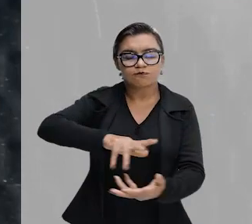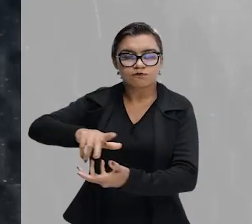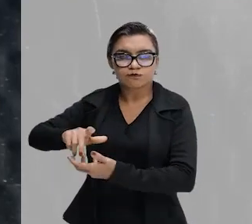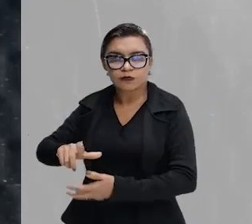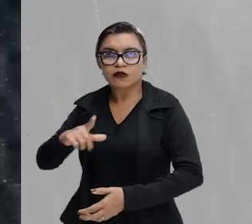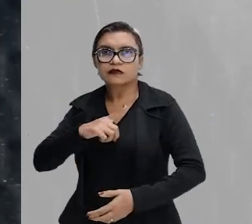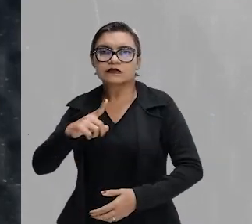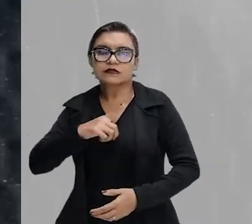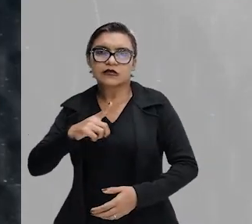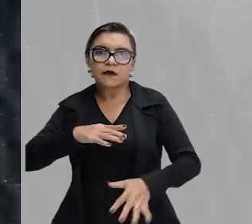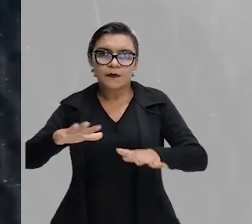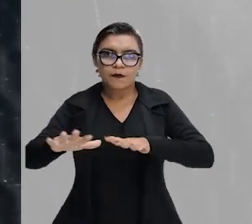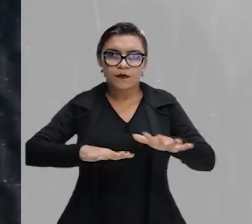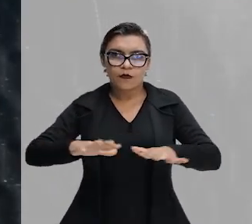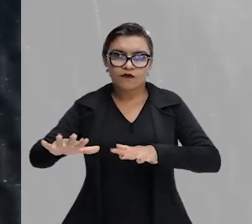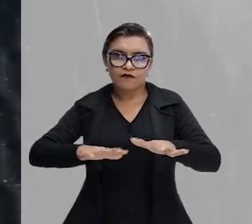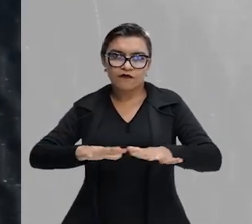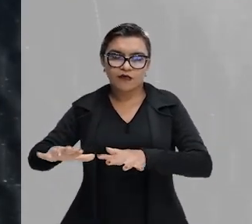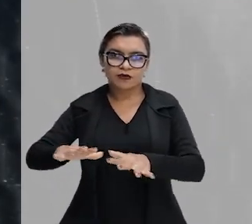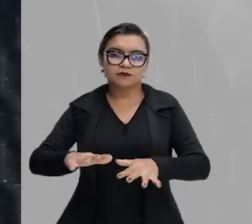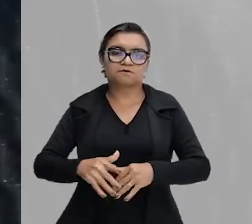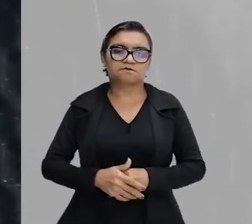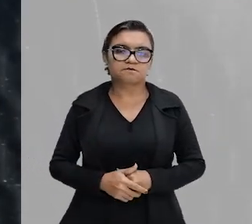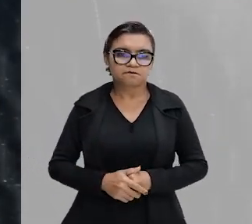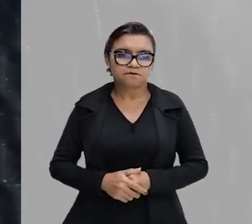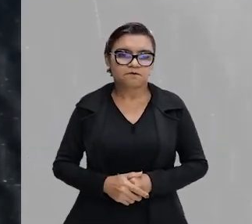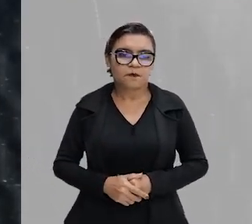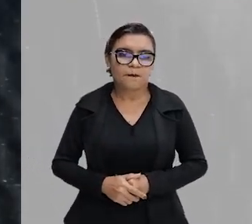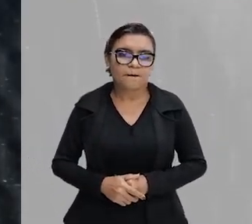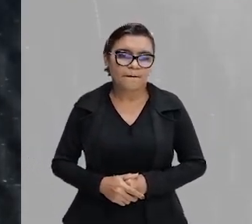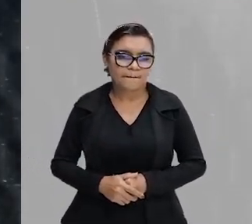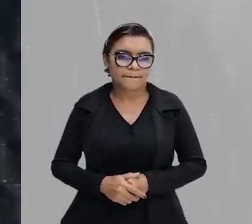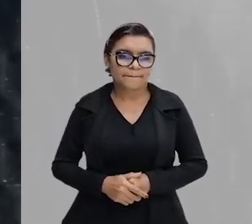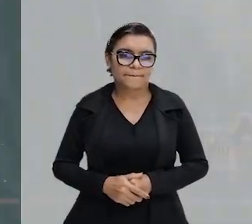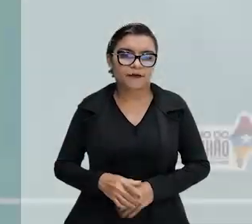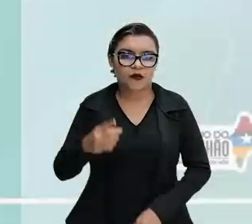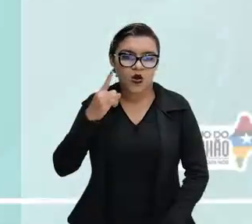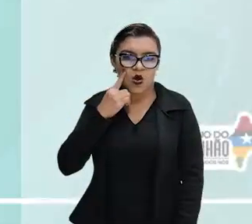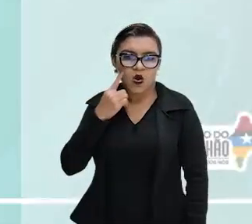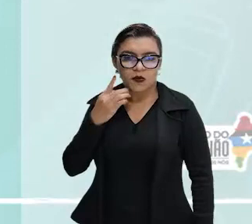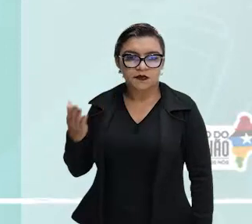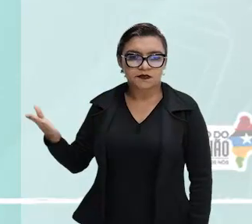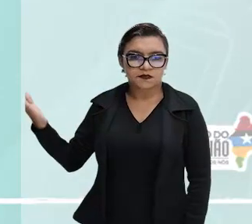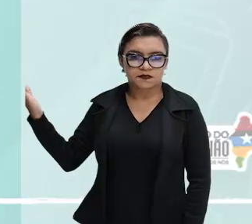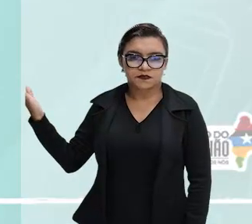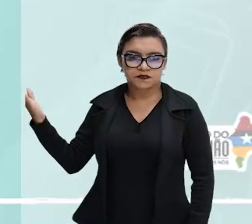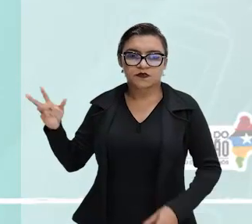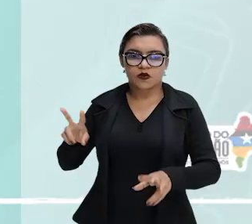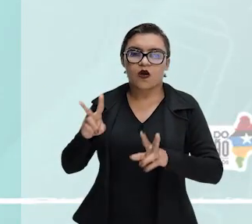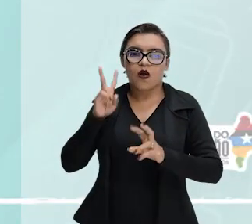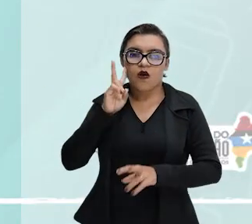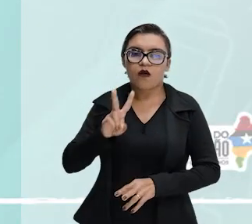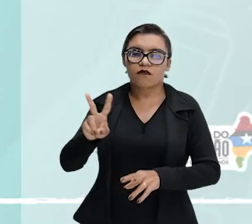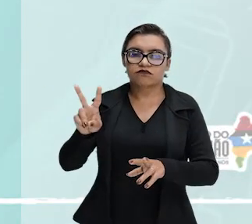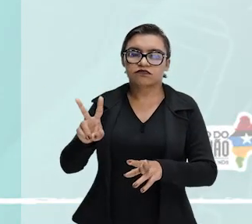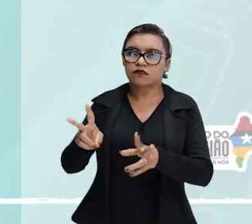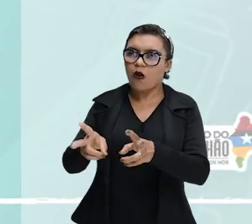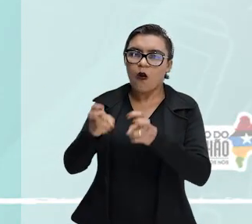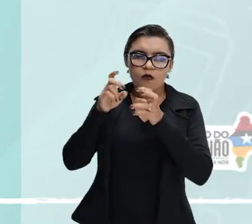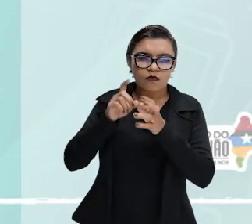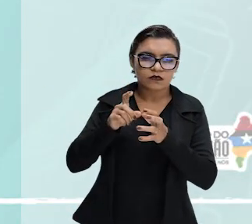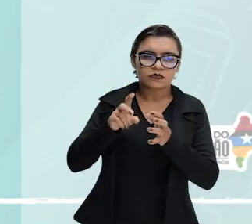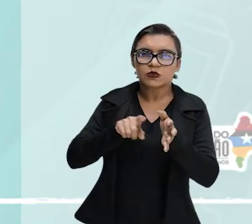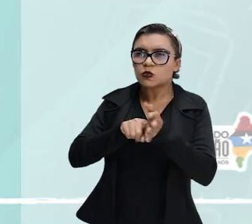vão exercer no movimento de translação, ok? Então este aqui, né, fazendo uma observação durante certo tempo,